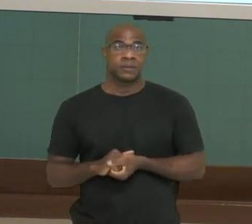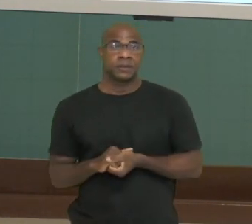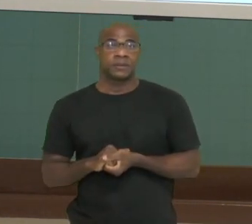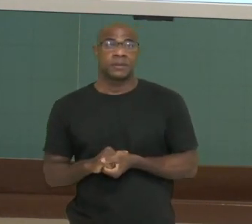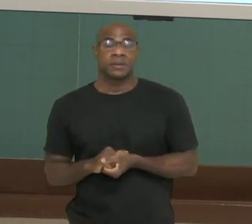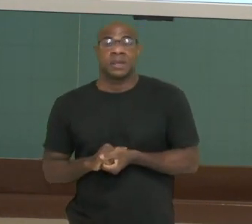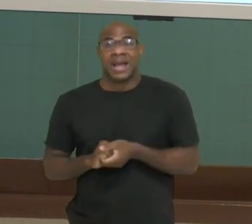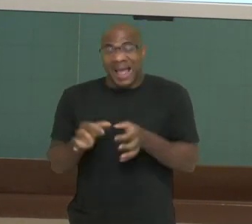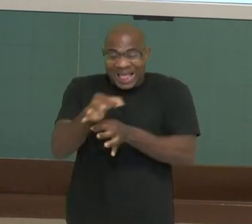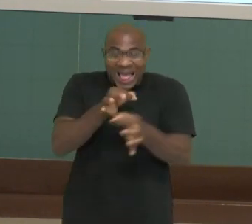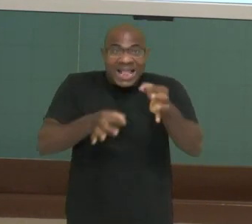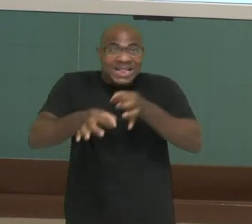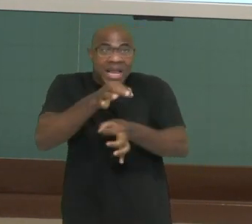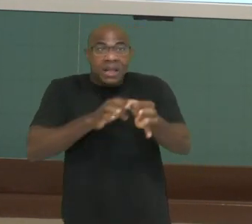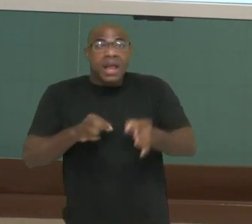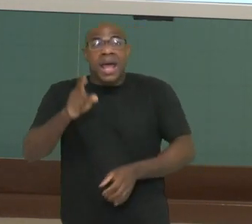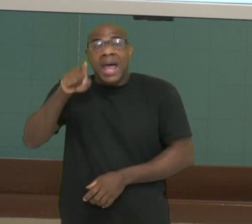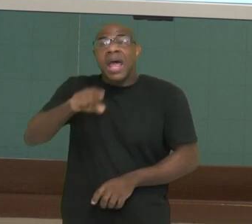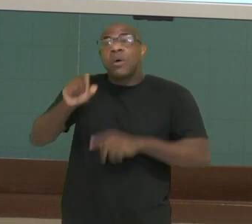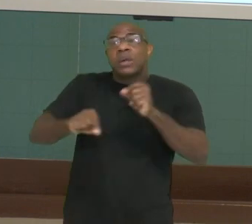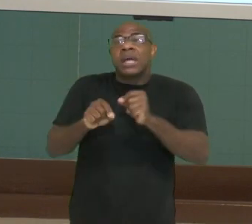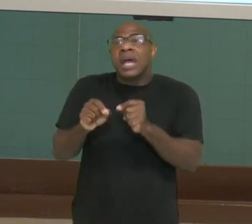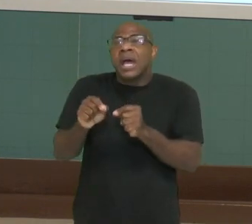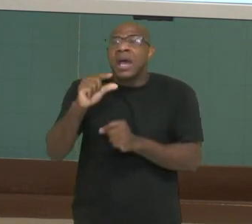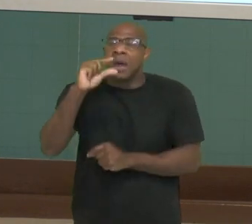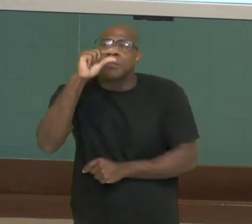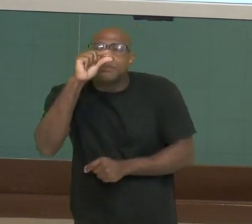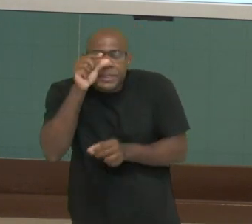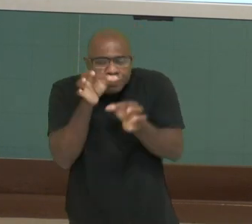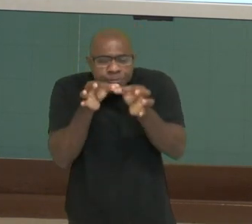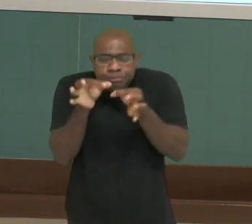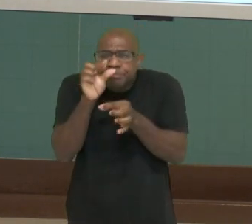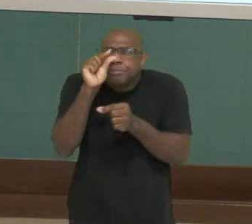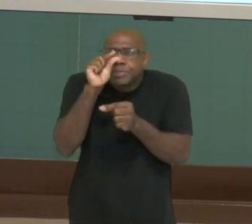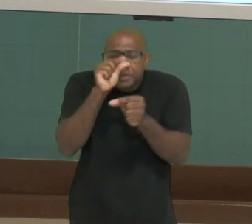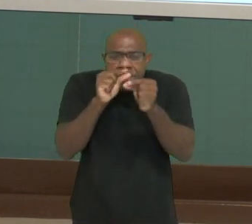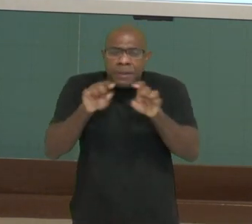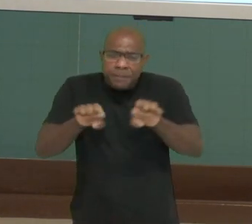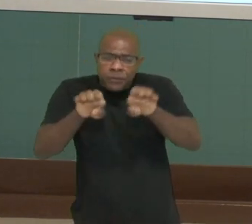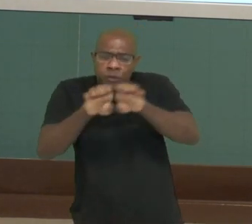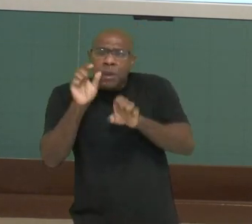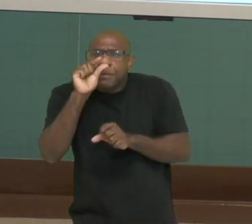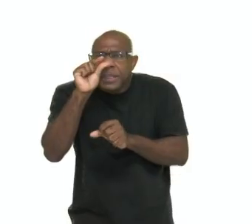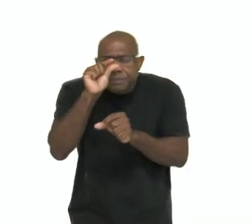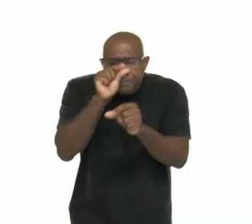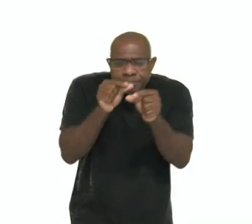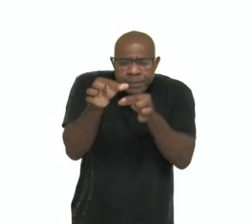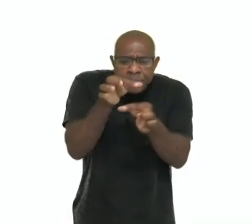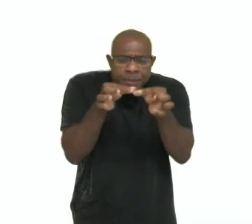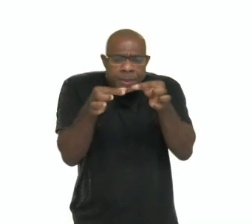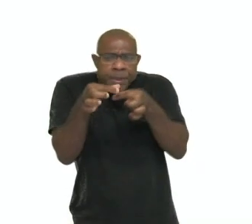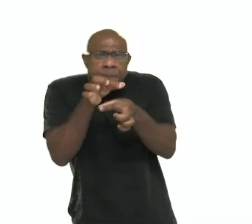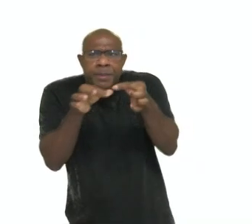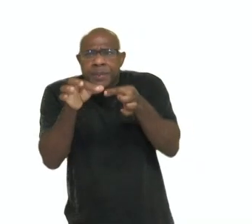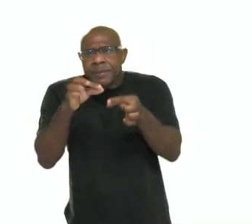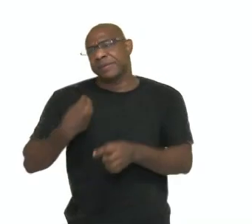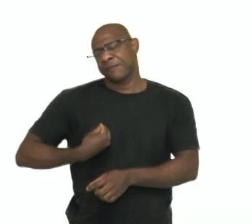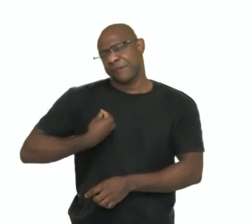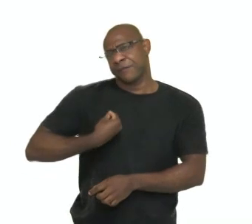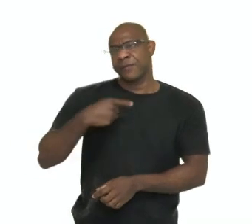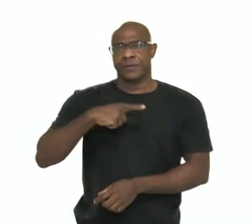As células são as menores unidades estruturais e funcionais dos seres